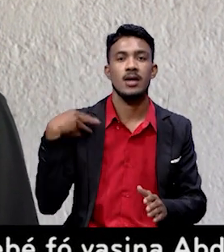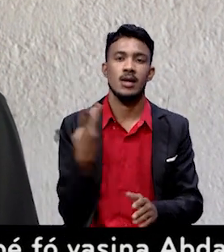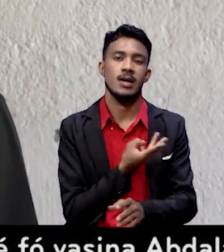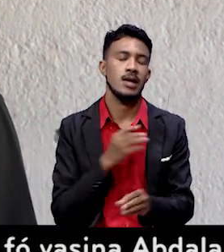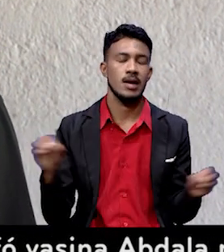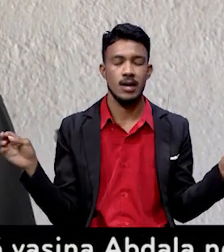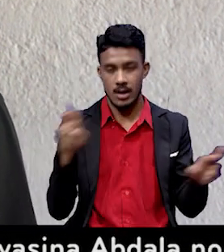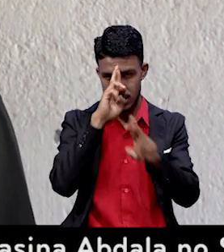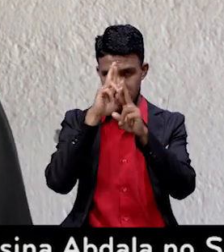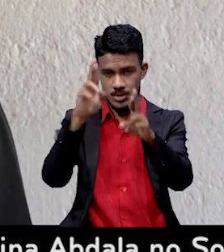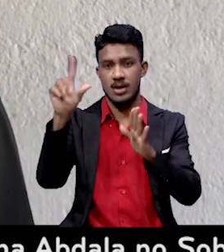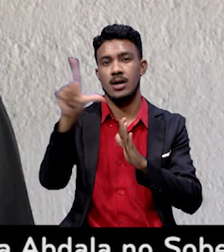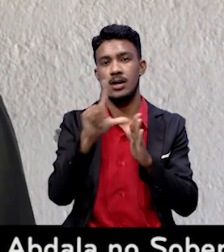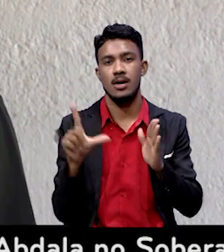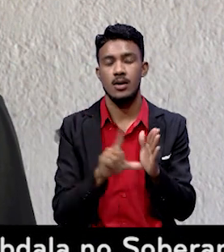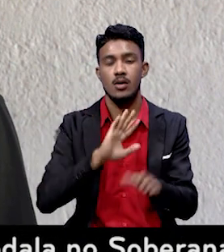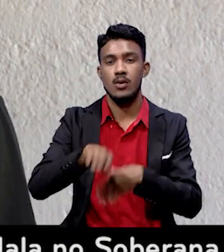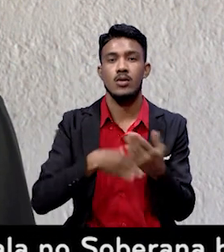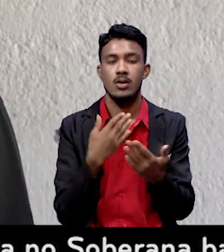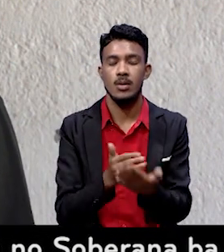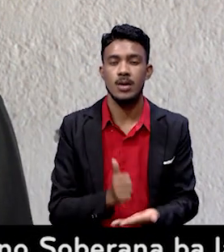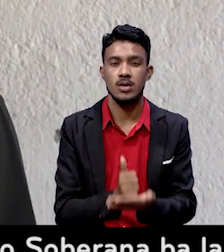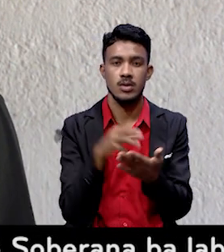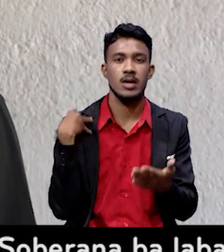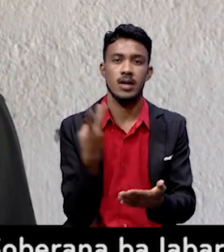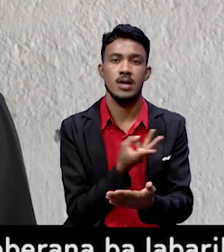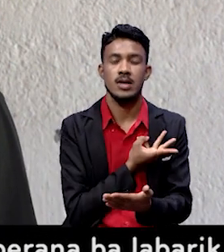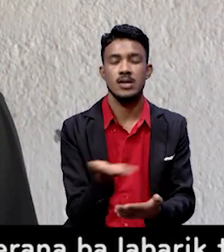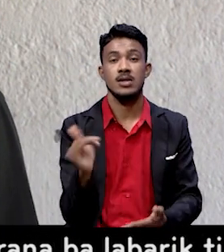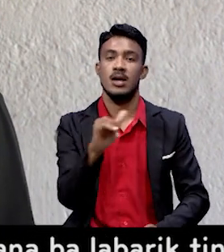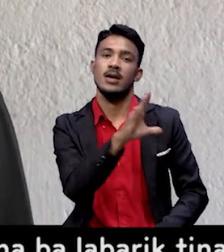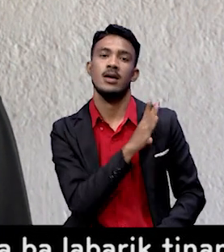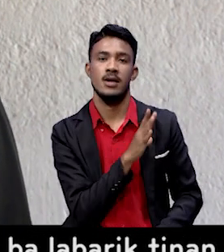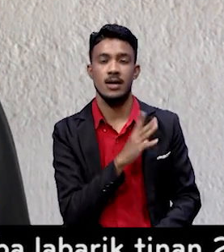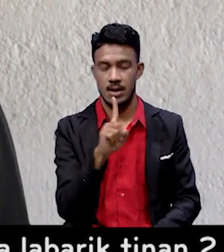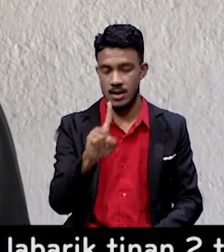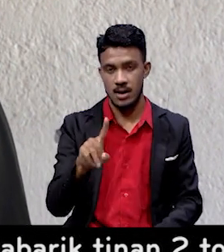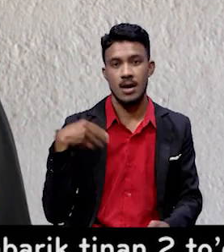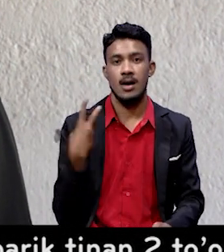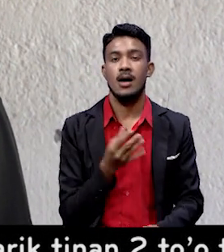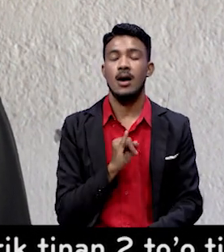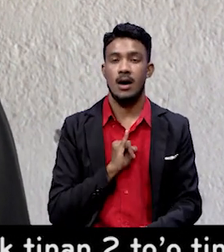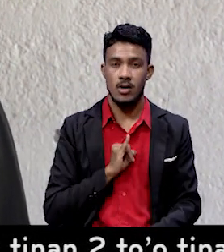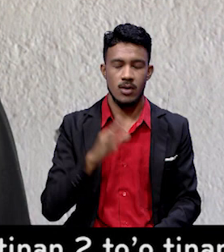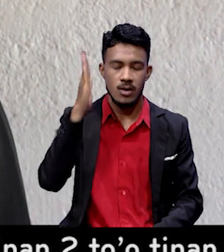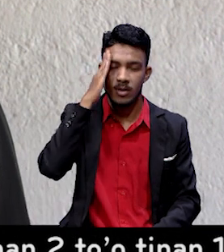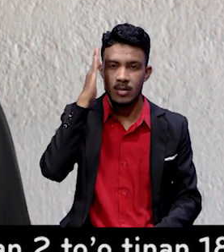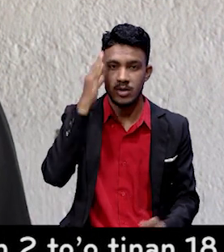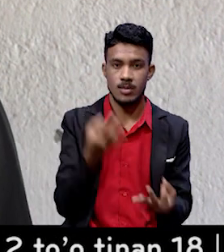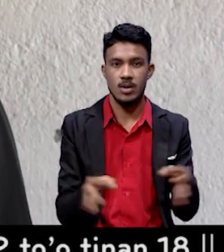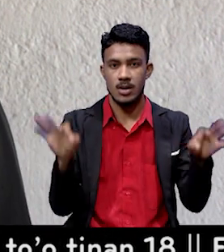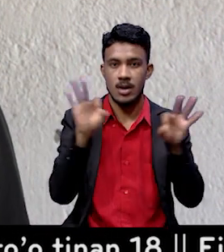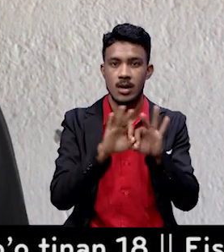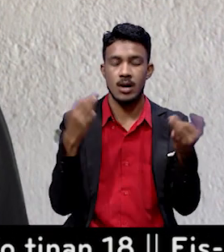respeita a constituição de nem mas tutu ne be ajuda e tal horas ne será ainda ne e do ne honi mais importante e horas ne momento de ne e